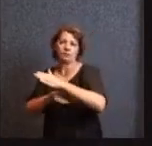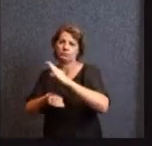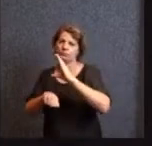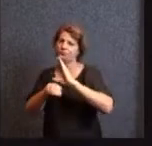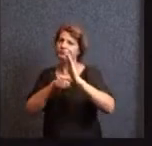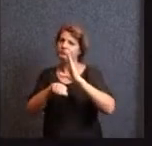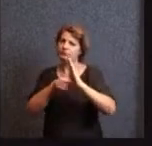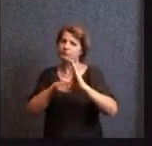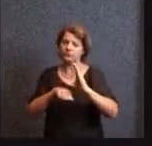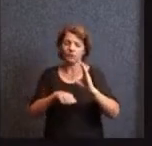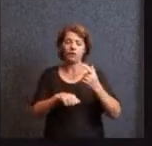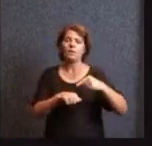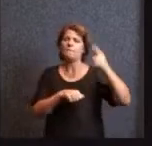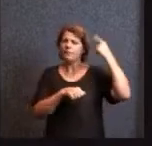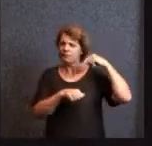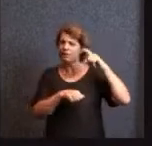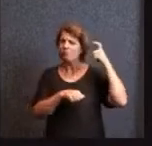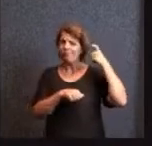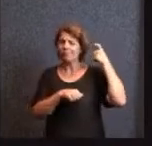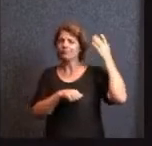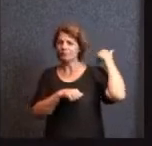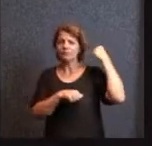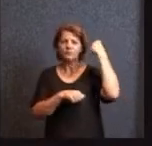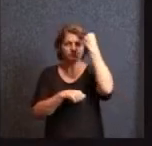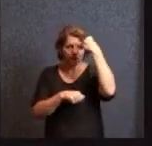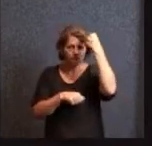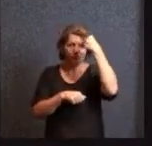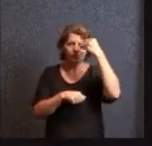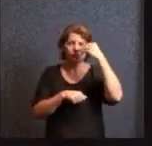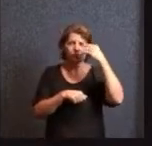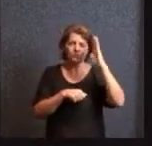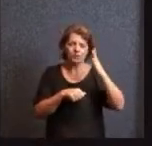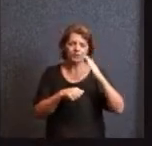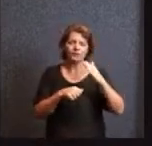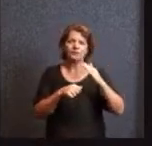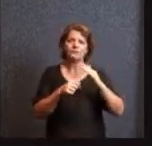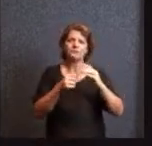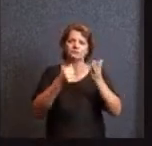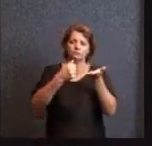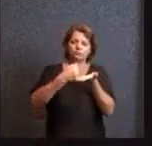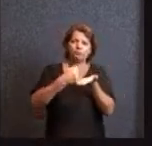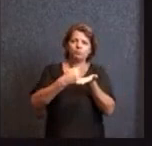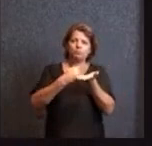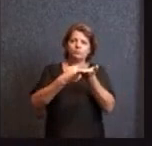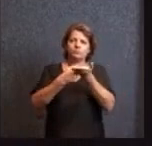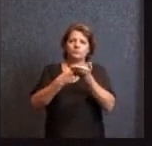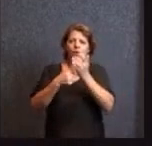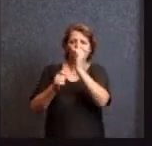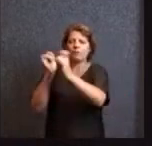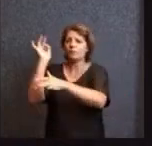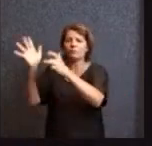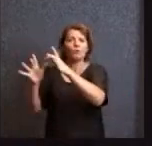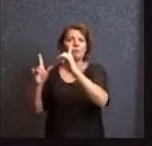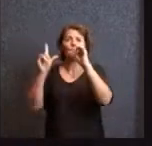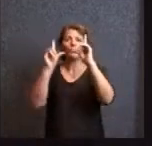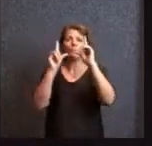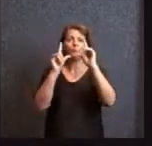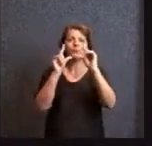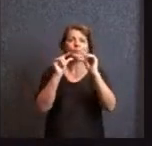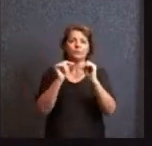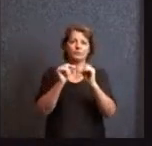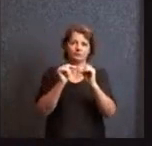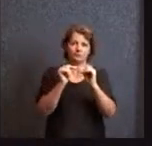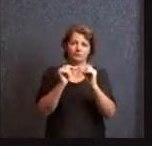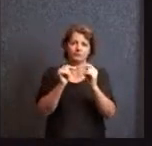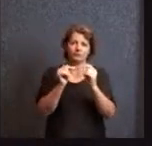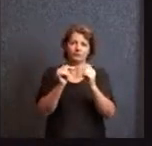já foi realizada e um dos pontos de retenção, ou melhor, um dos pontos de evasão foi o contraturno sem o